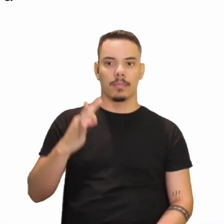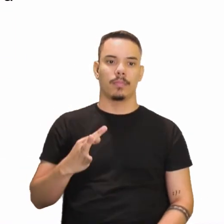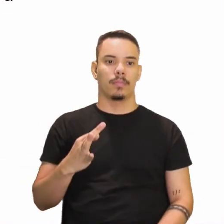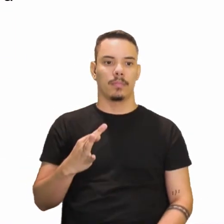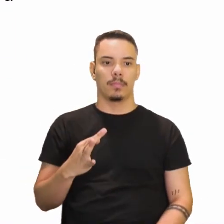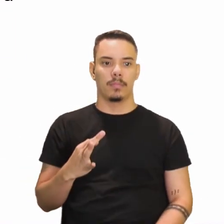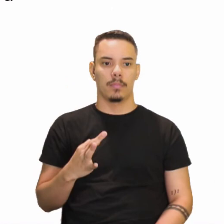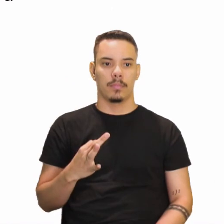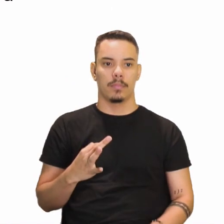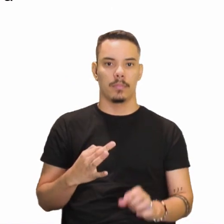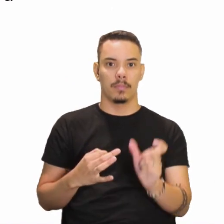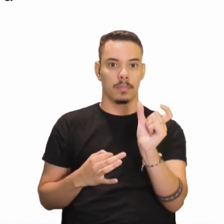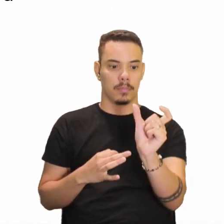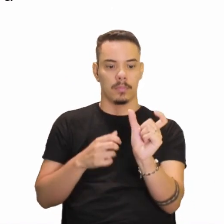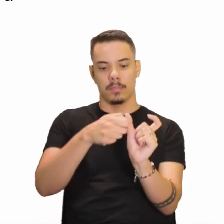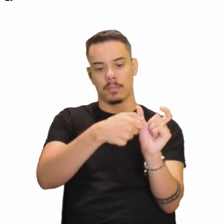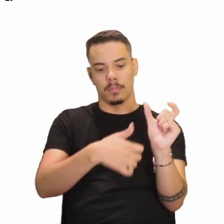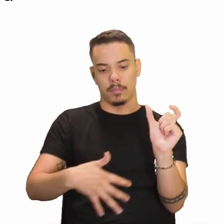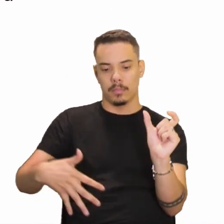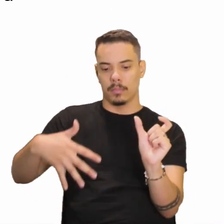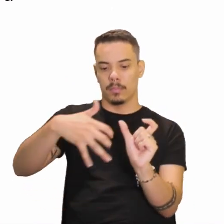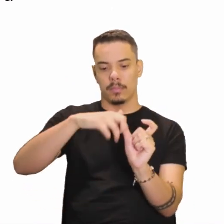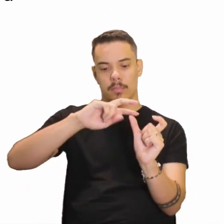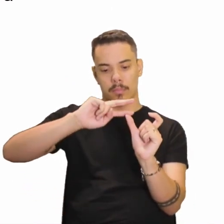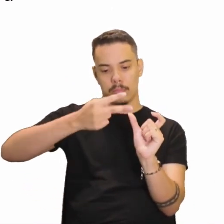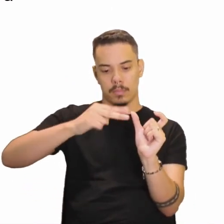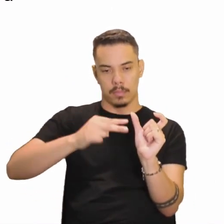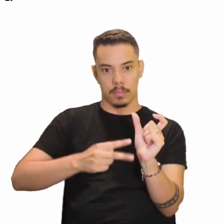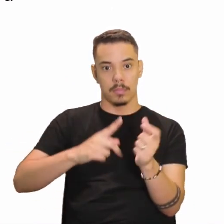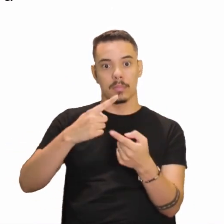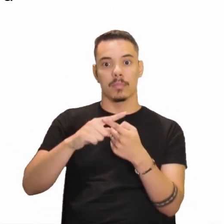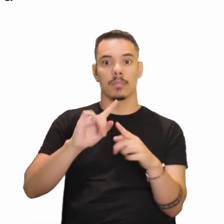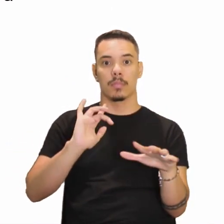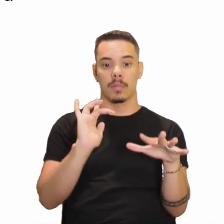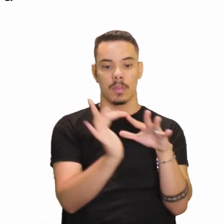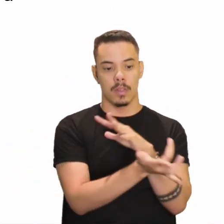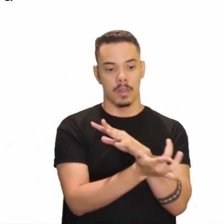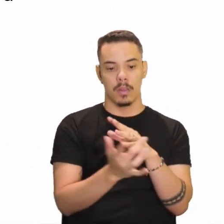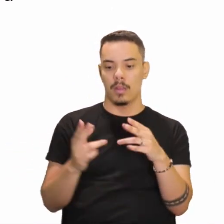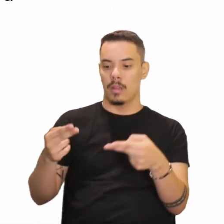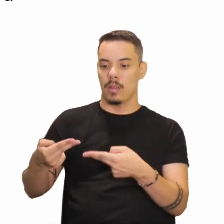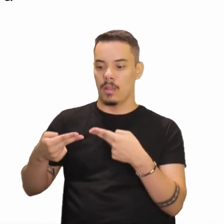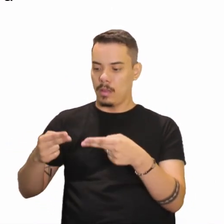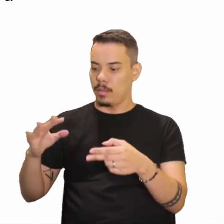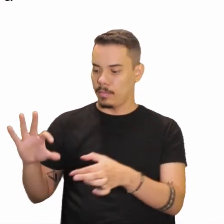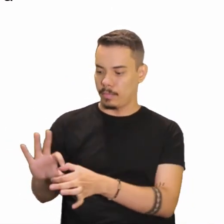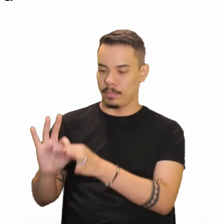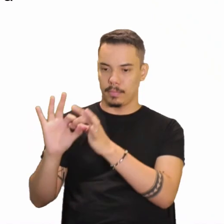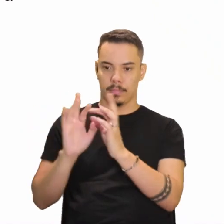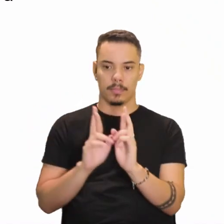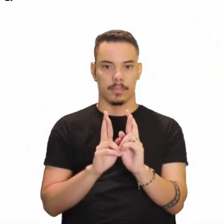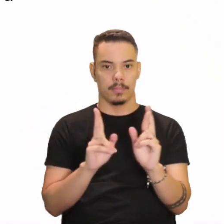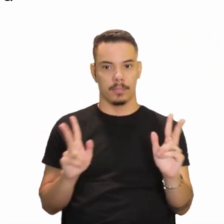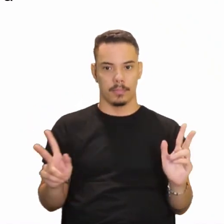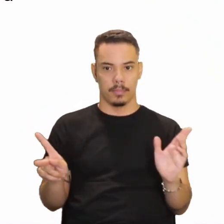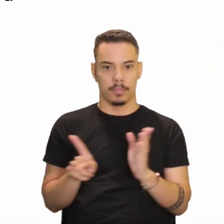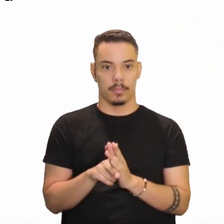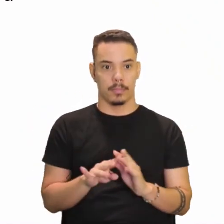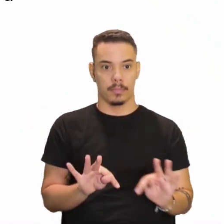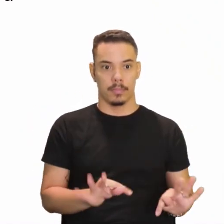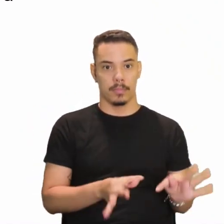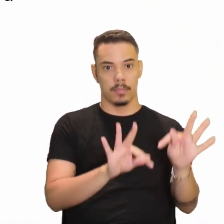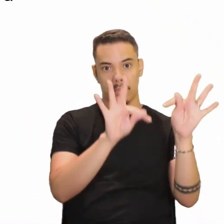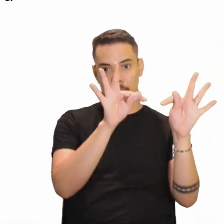um múltiplo sentido de expressão rede social a rede social ligada a tecnologia